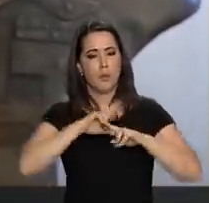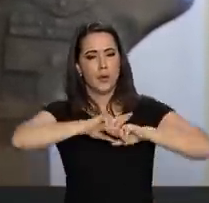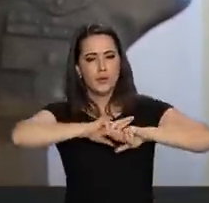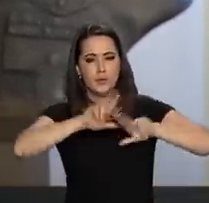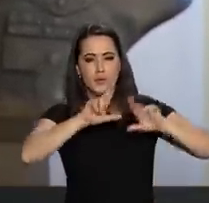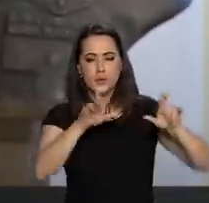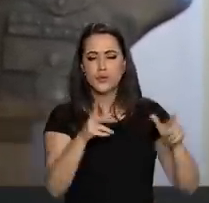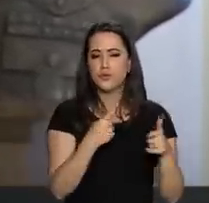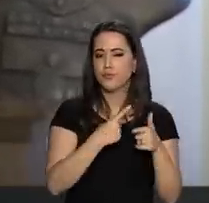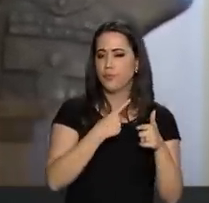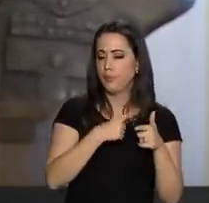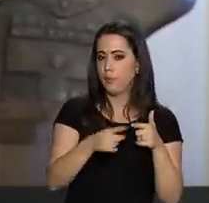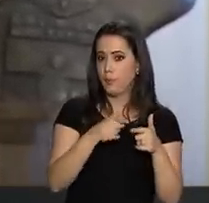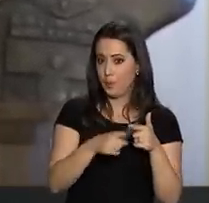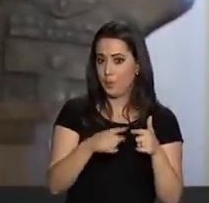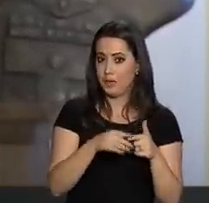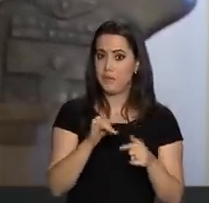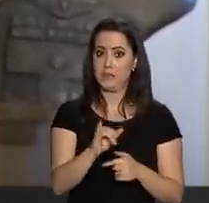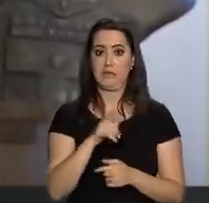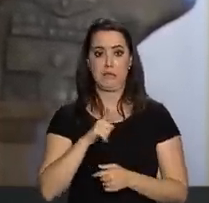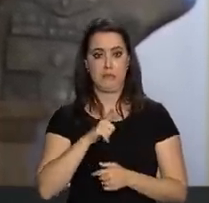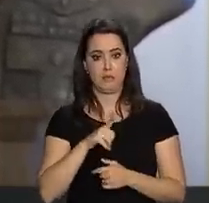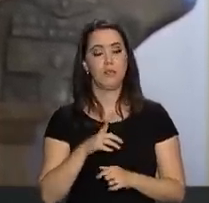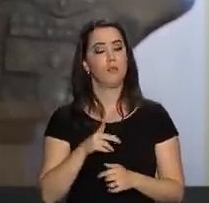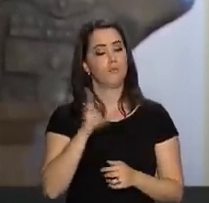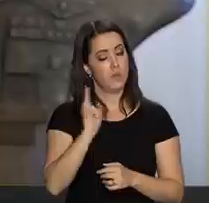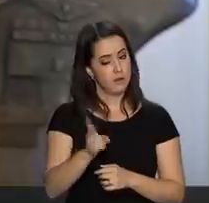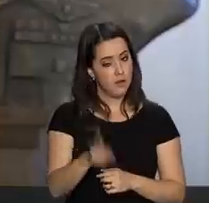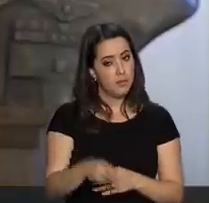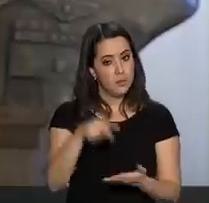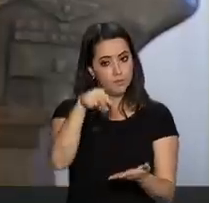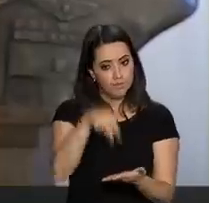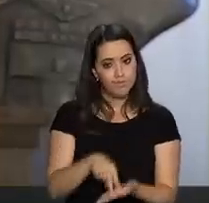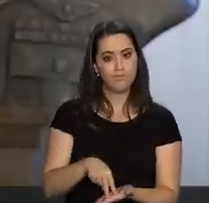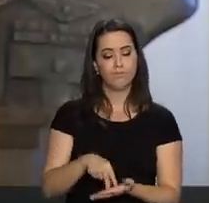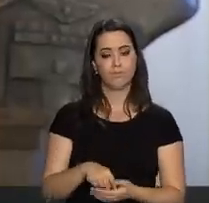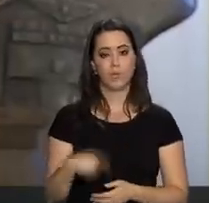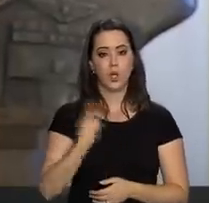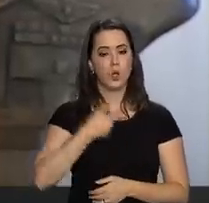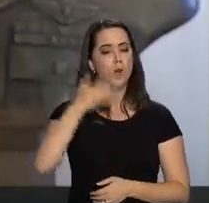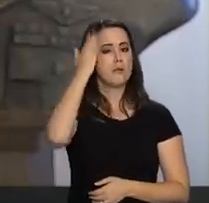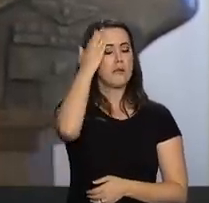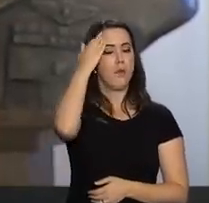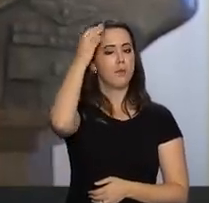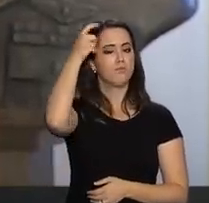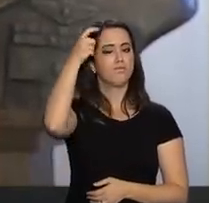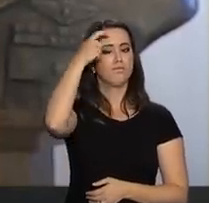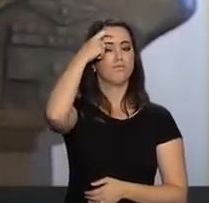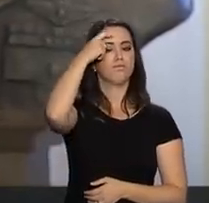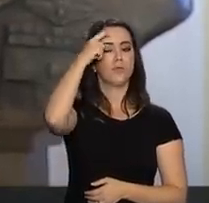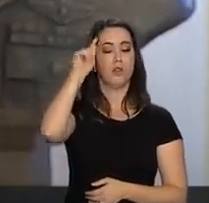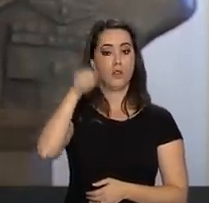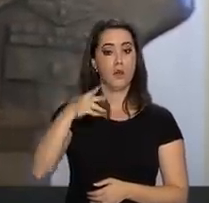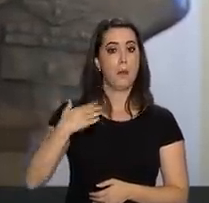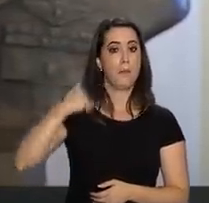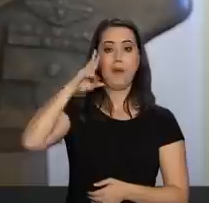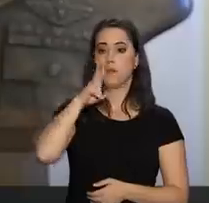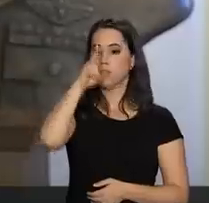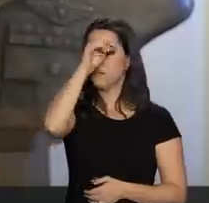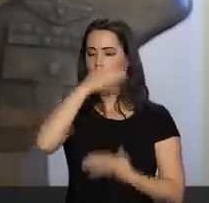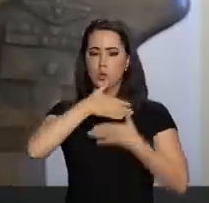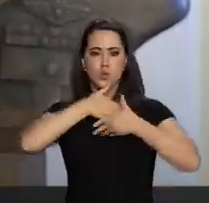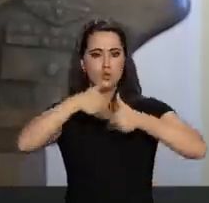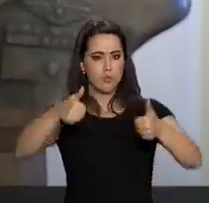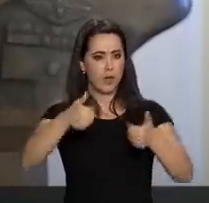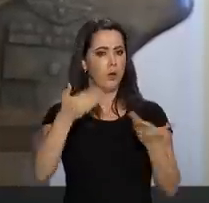dissuadir eventuais aventuras. Temos consciência de que, quanto mais fortes, melhores